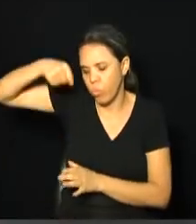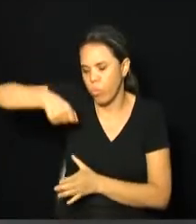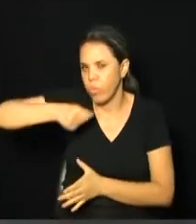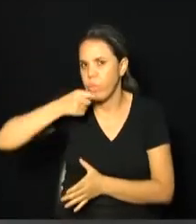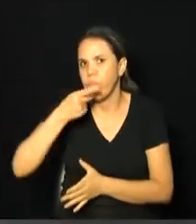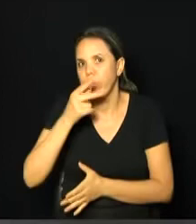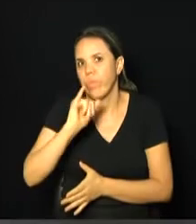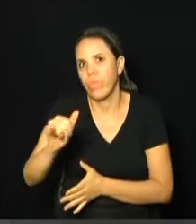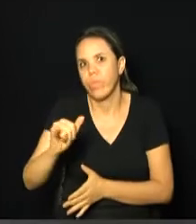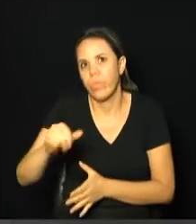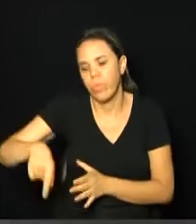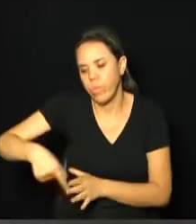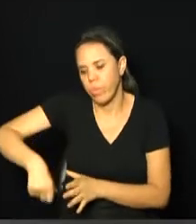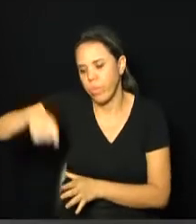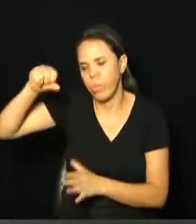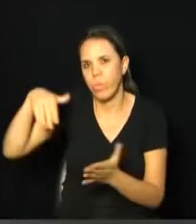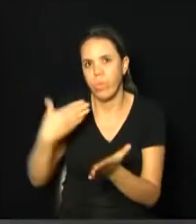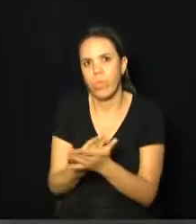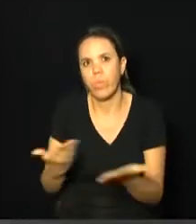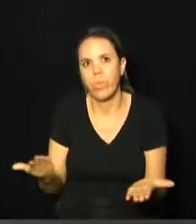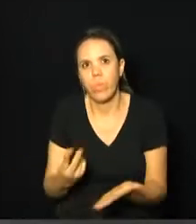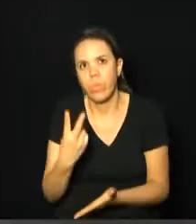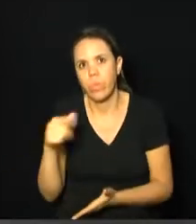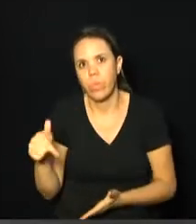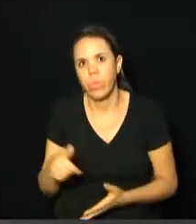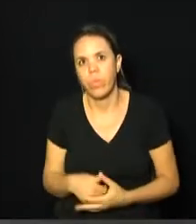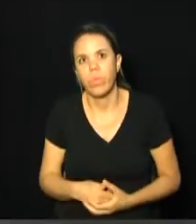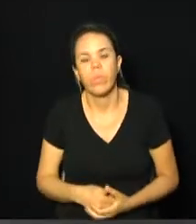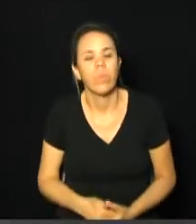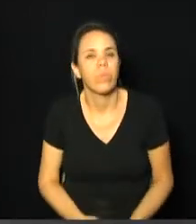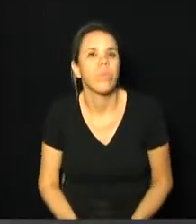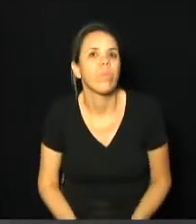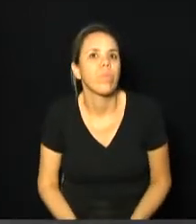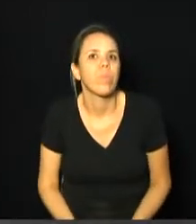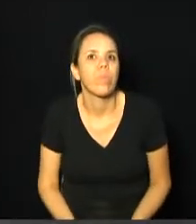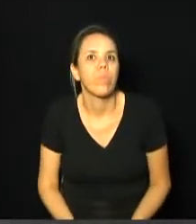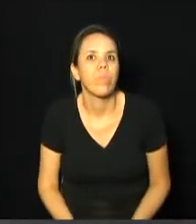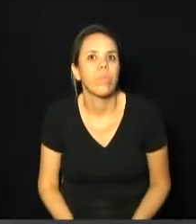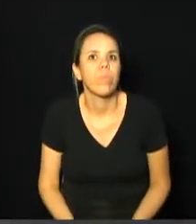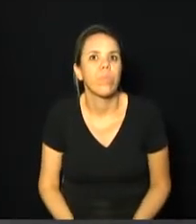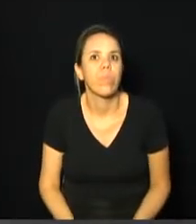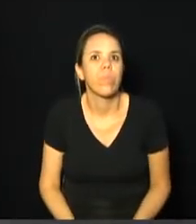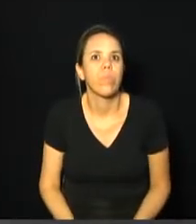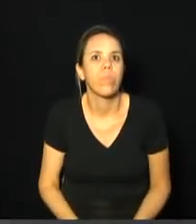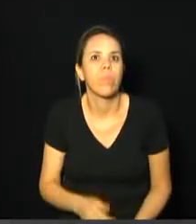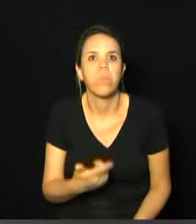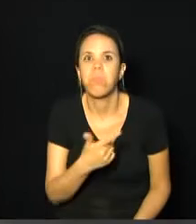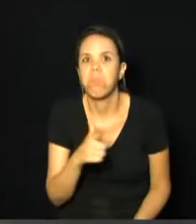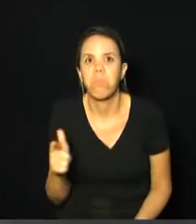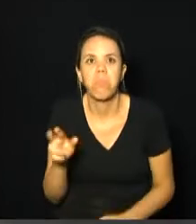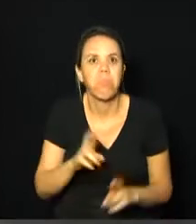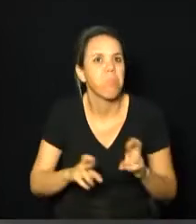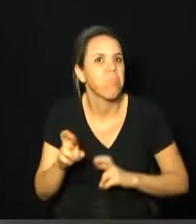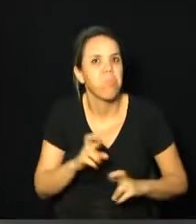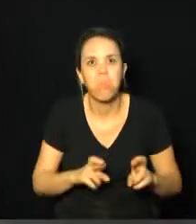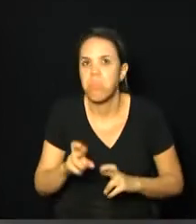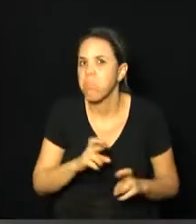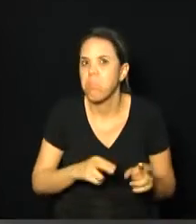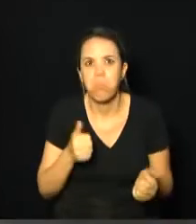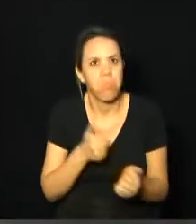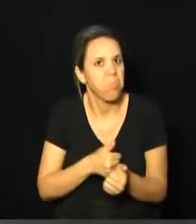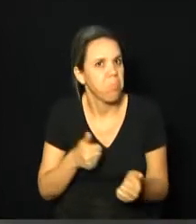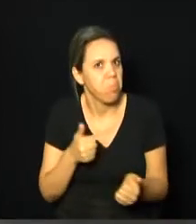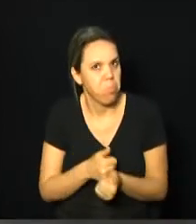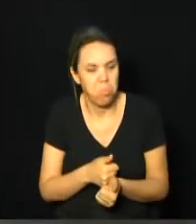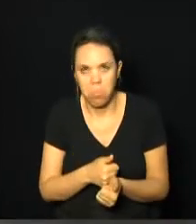falou, eu furei, até agora tinha furado 27. Meu Deus. Poço artesiano. Isso aí não tem uma fiscalização em cima, que tinha que ter. Tem que